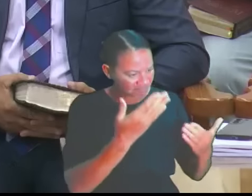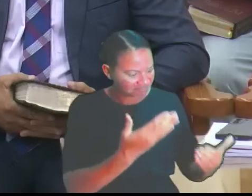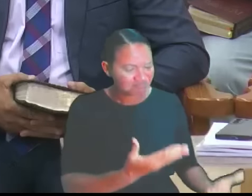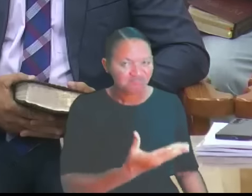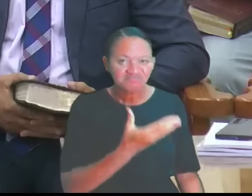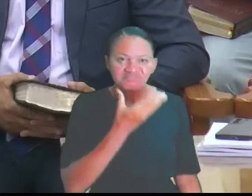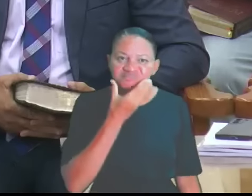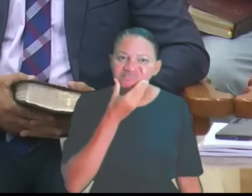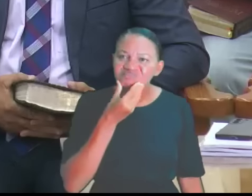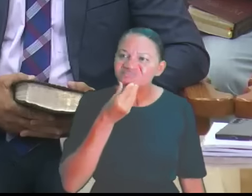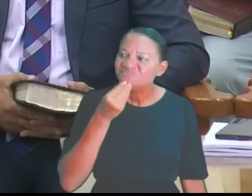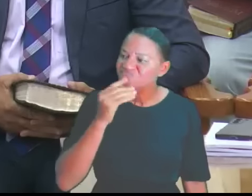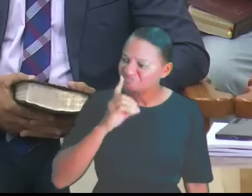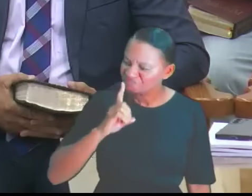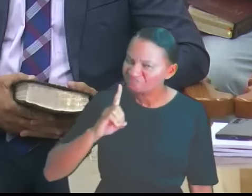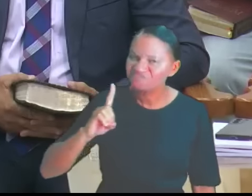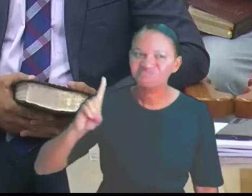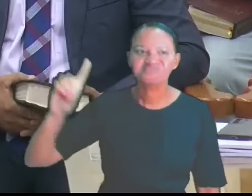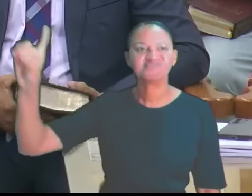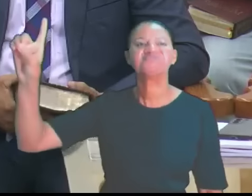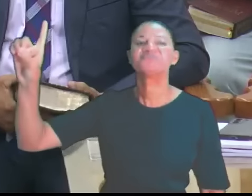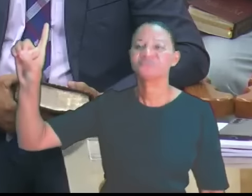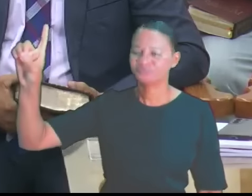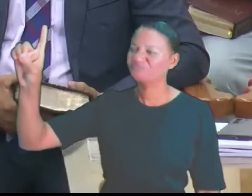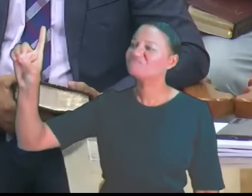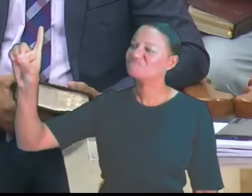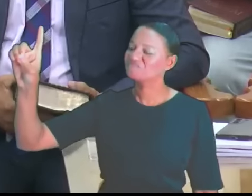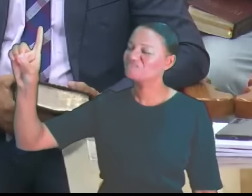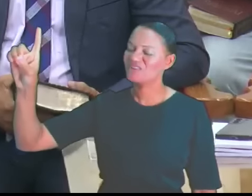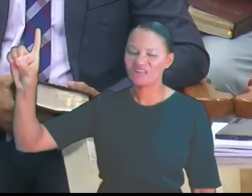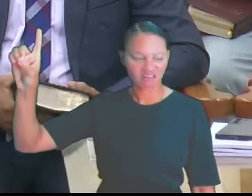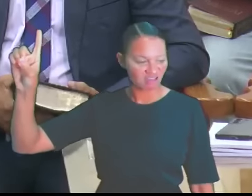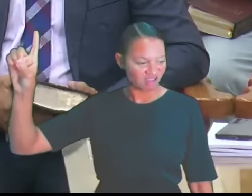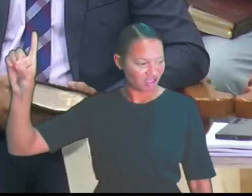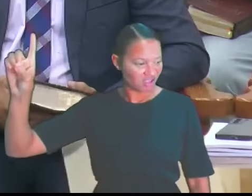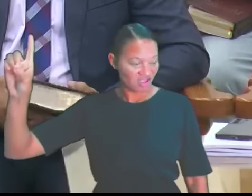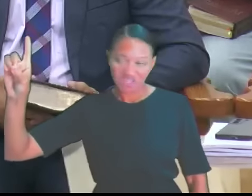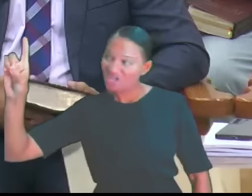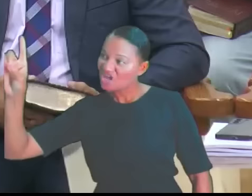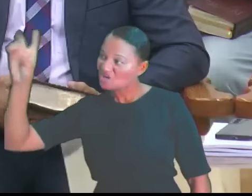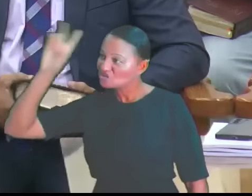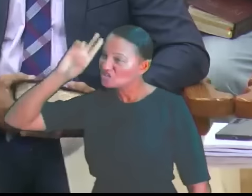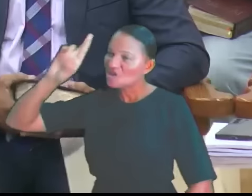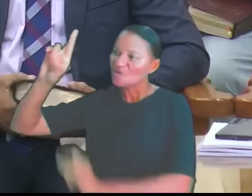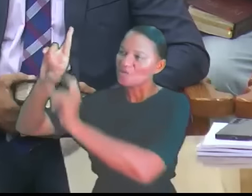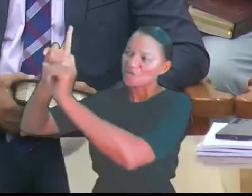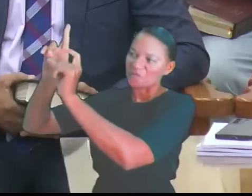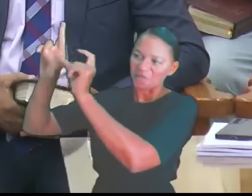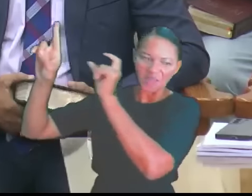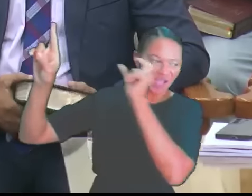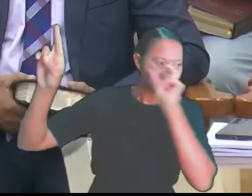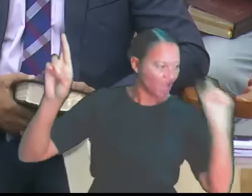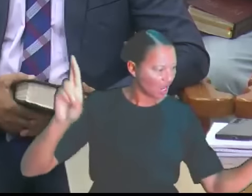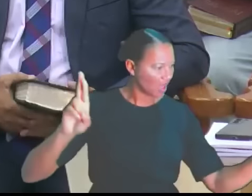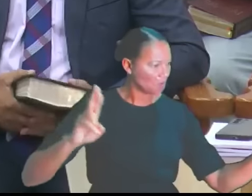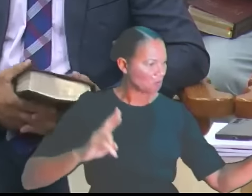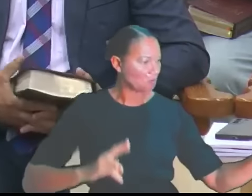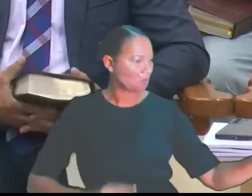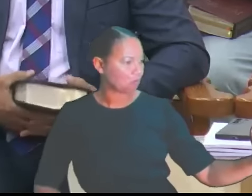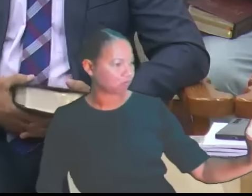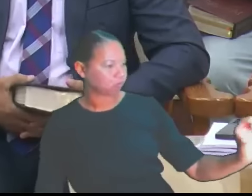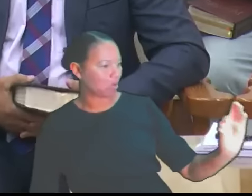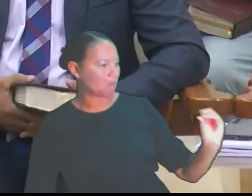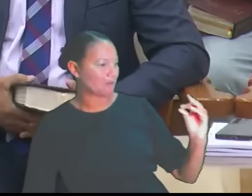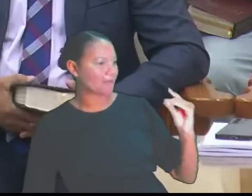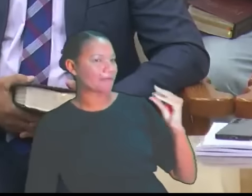de Deus. E que a palavra do Senhor na tua boca...